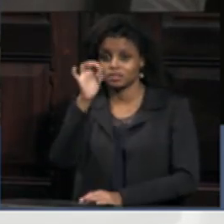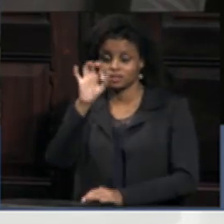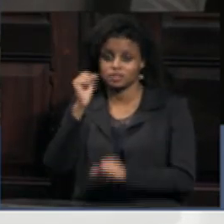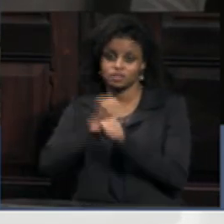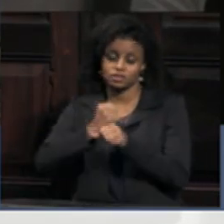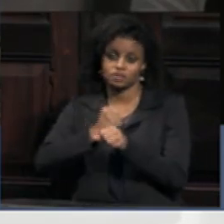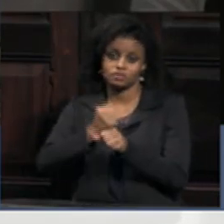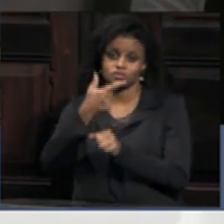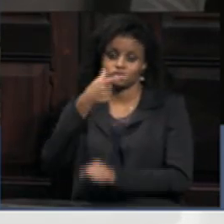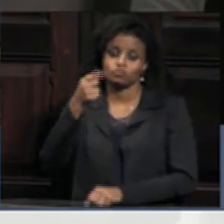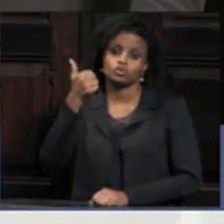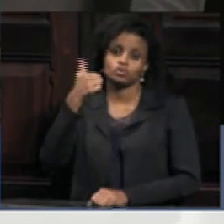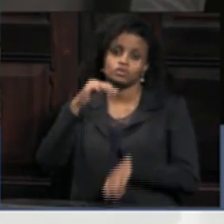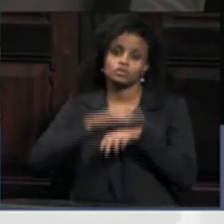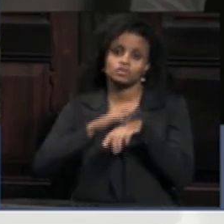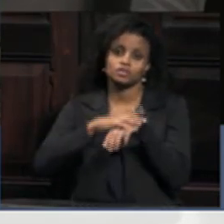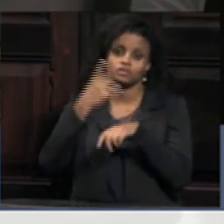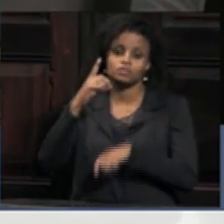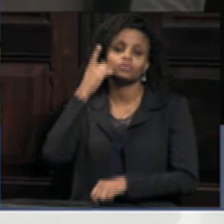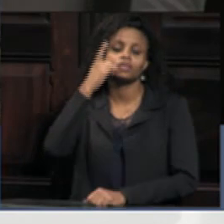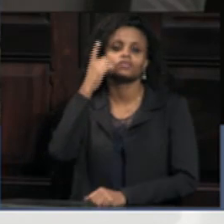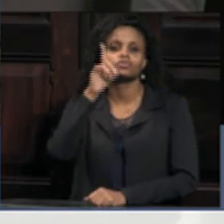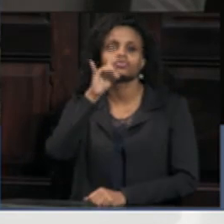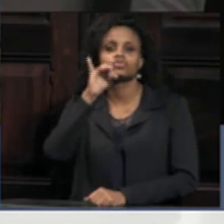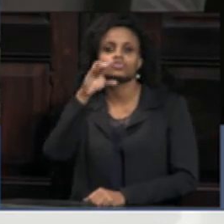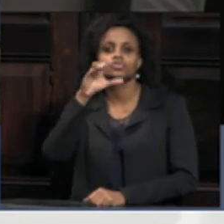3010/2017, de autoria do deputado Dica.